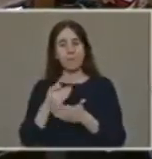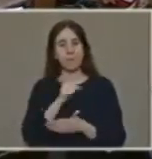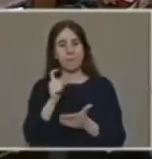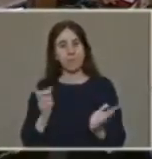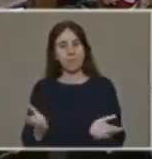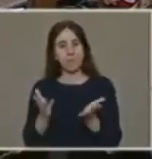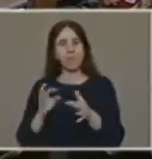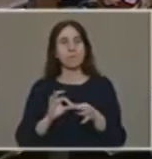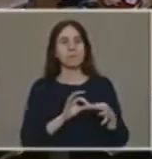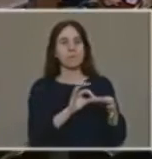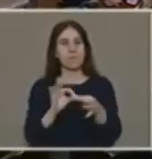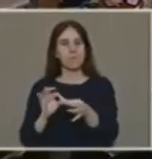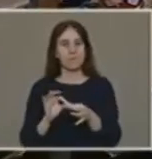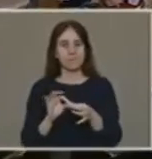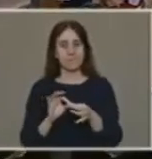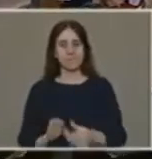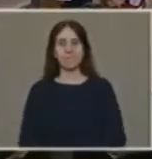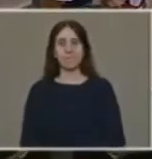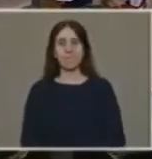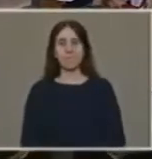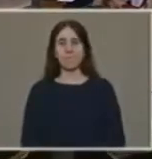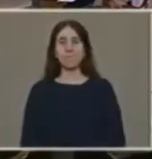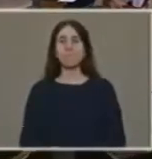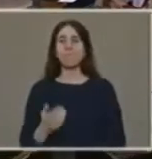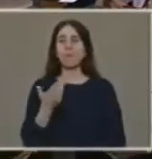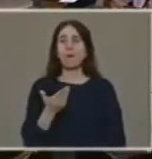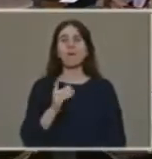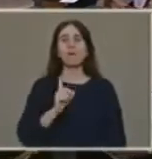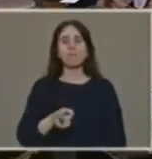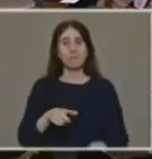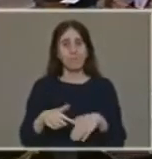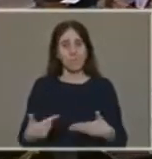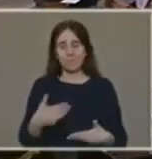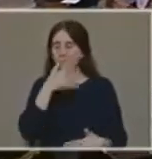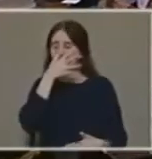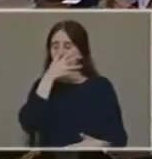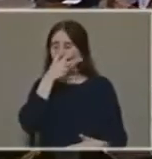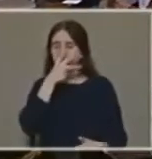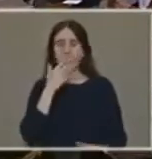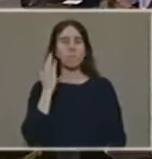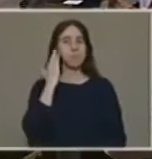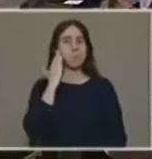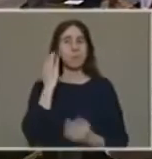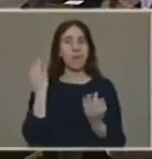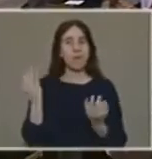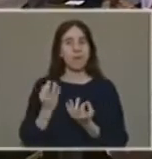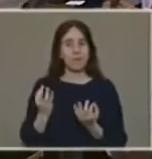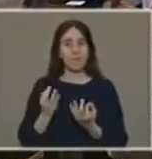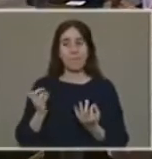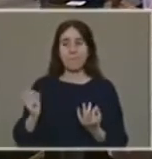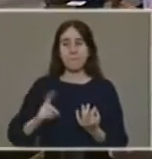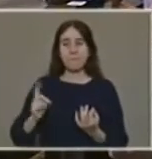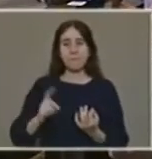a unidade. O que é que nós vemos hoje? Infelizmente, assistimos à multiplicação